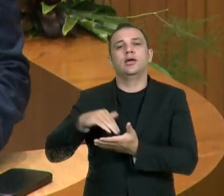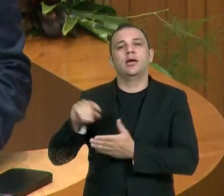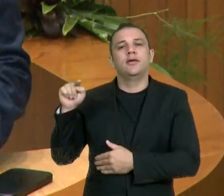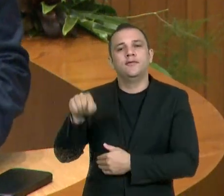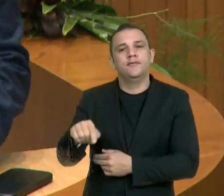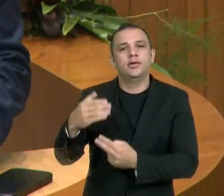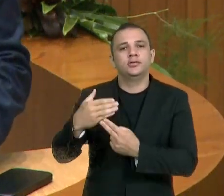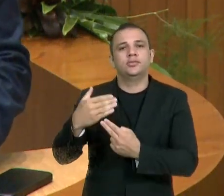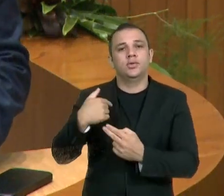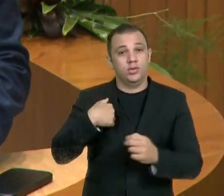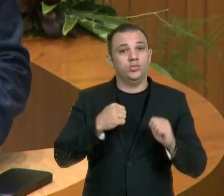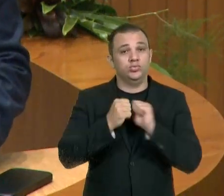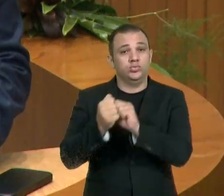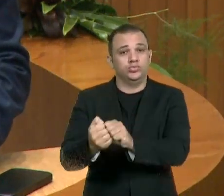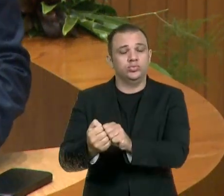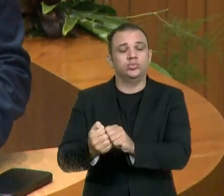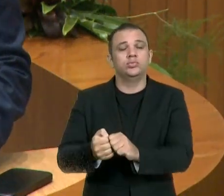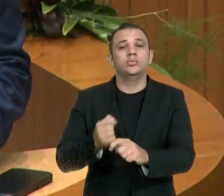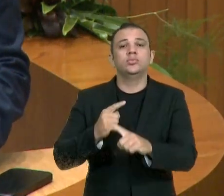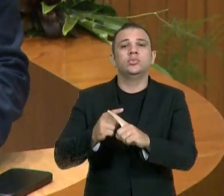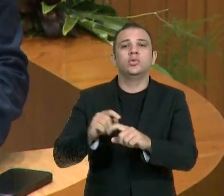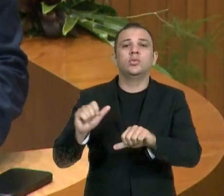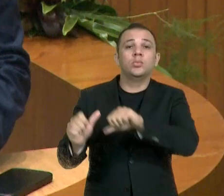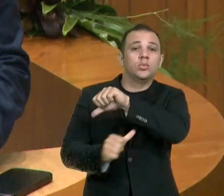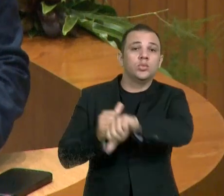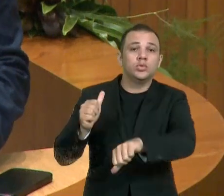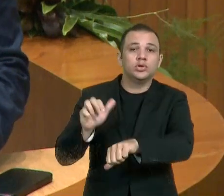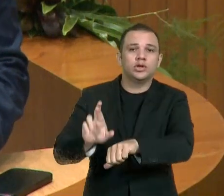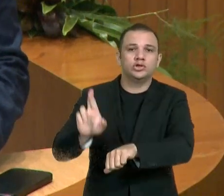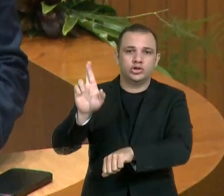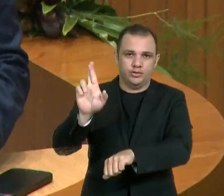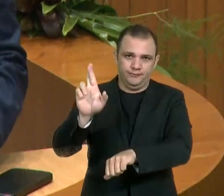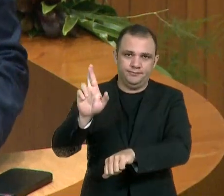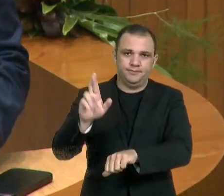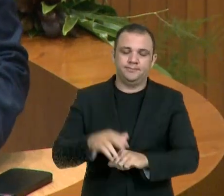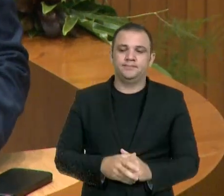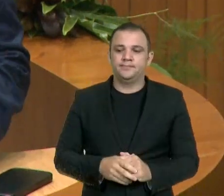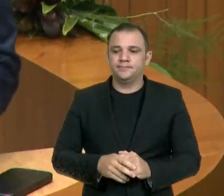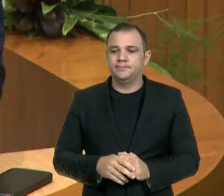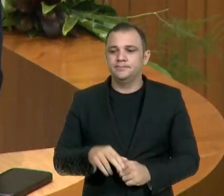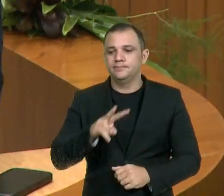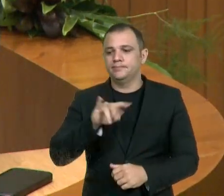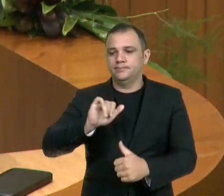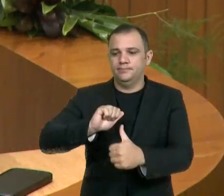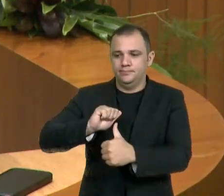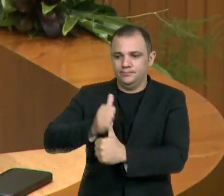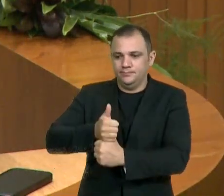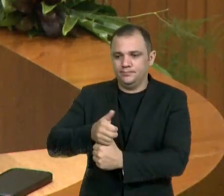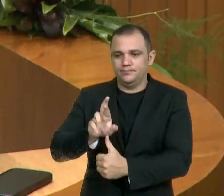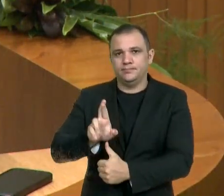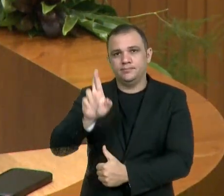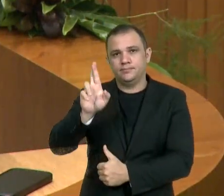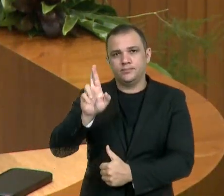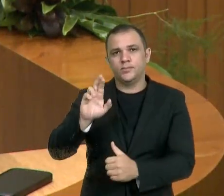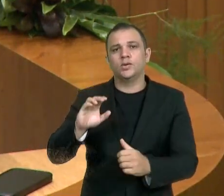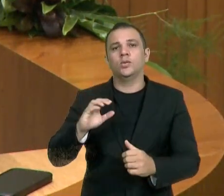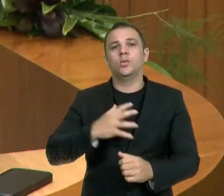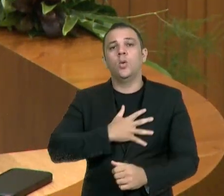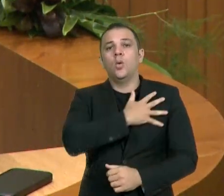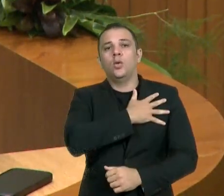que a troca de comando. Vai entrar um comandante, um coronel técnico, uma